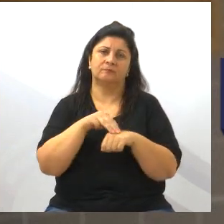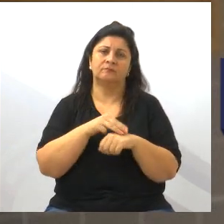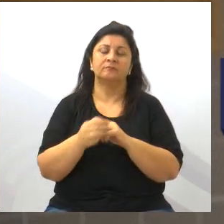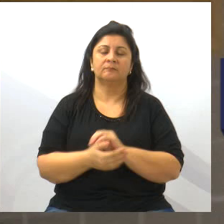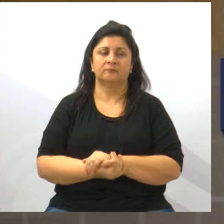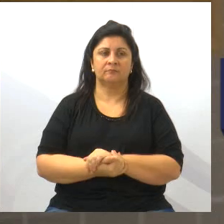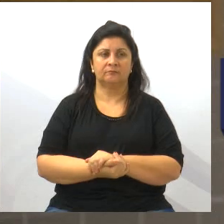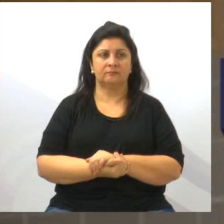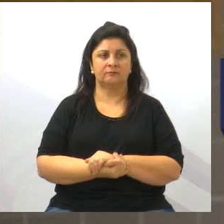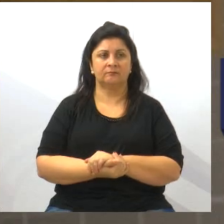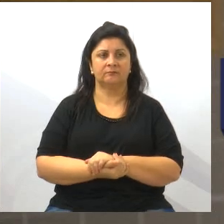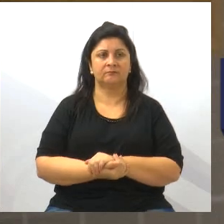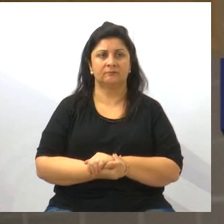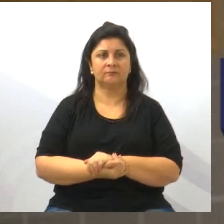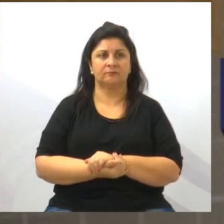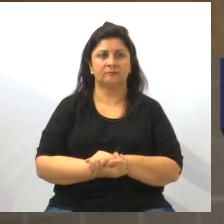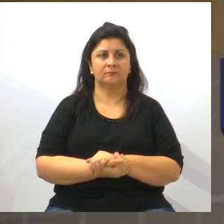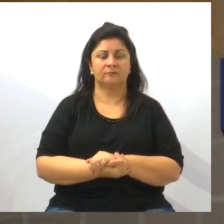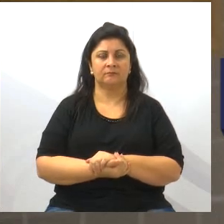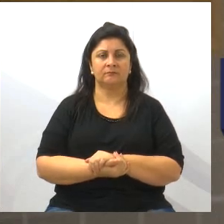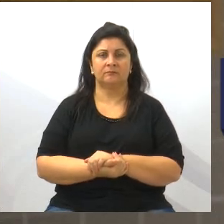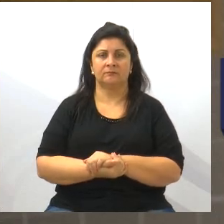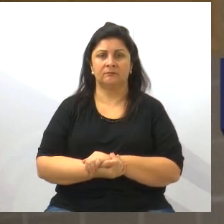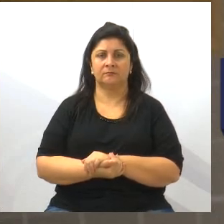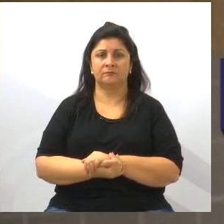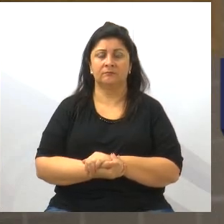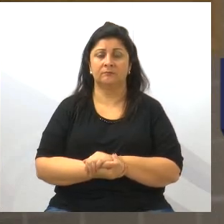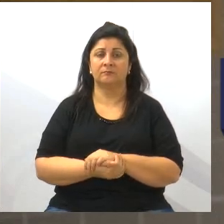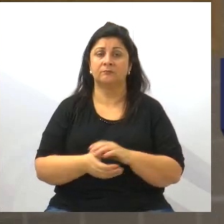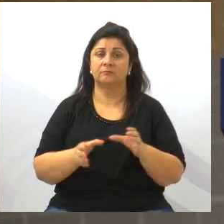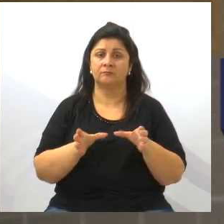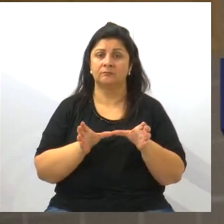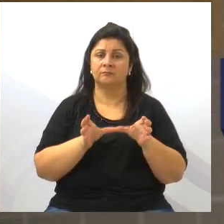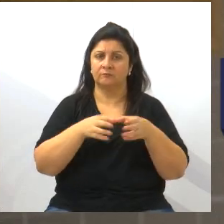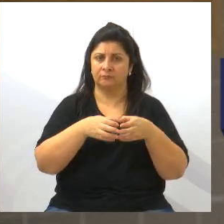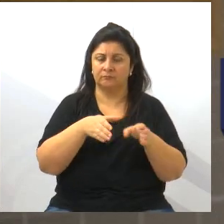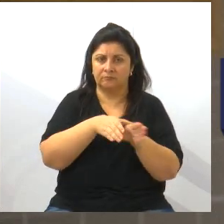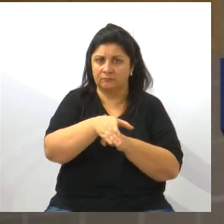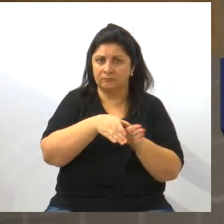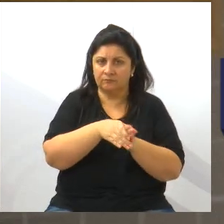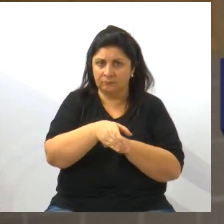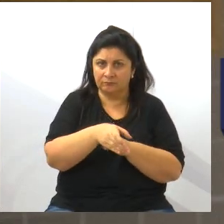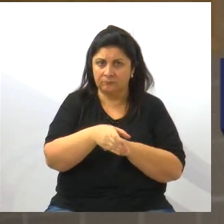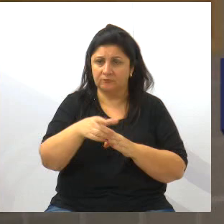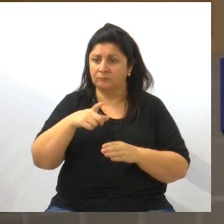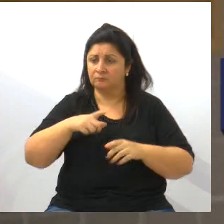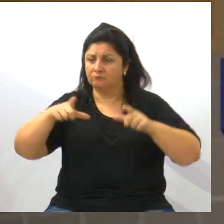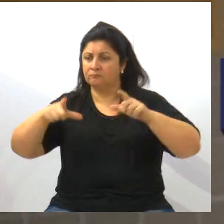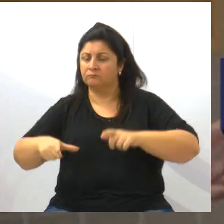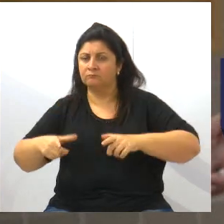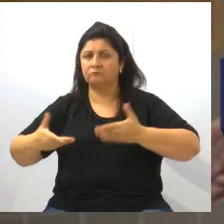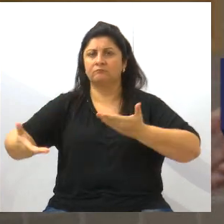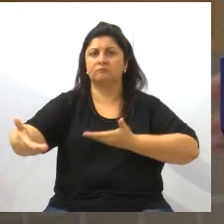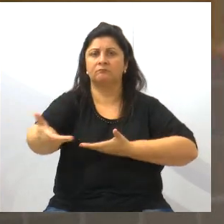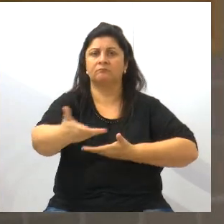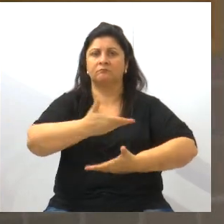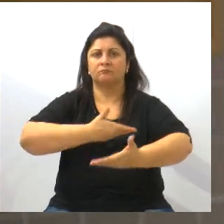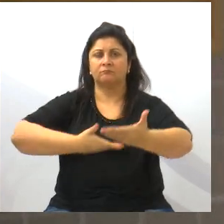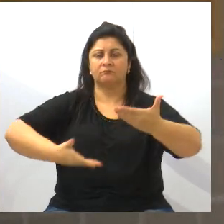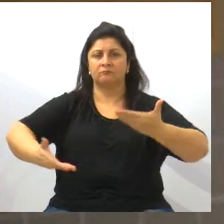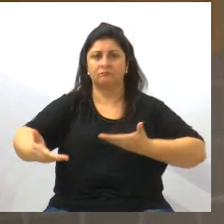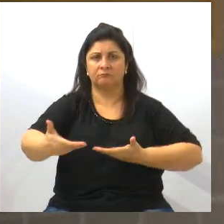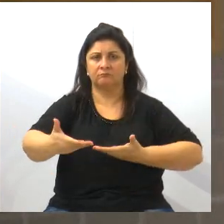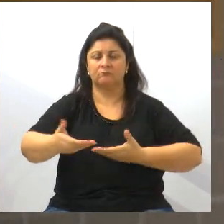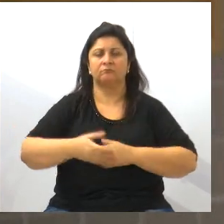tá? Então, os conselhos são espaços de interface, né, entre o Estado e